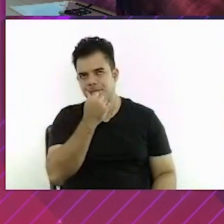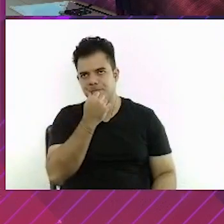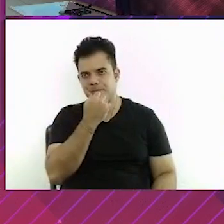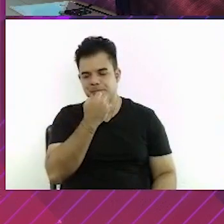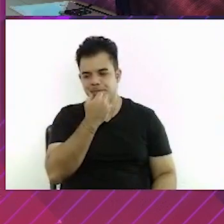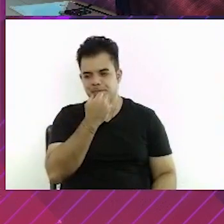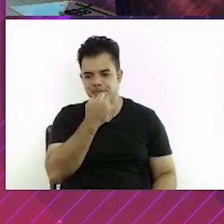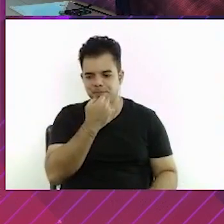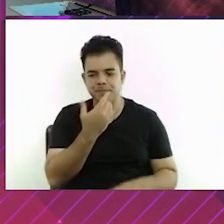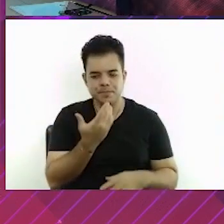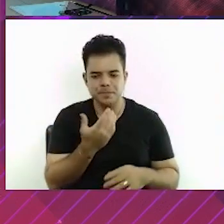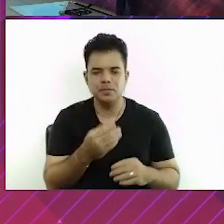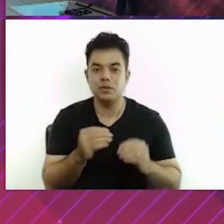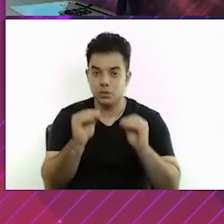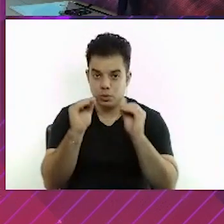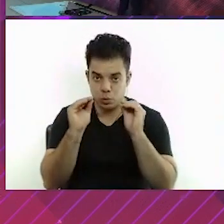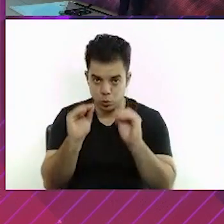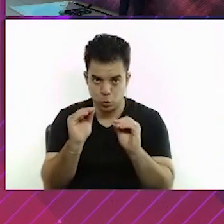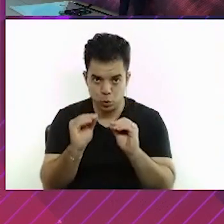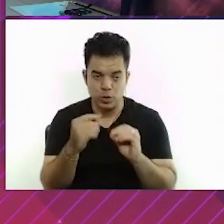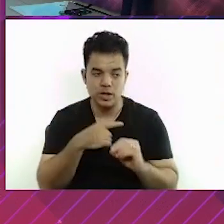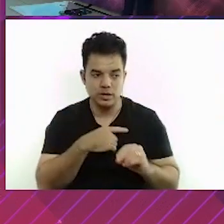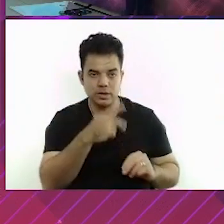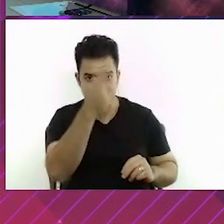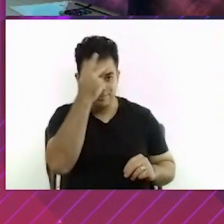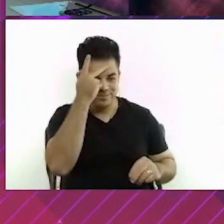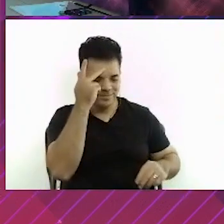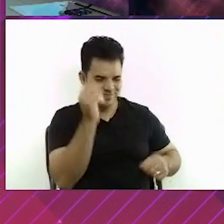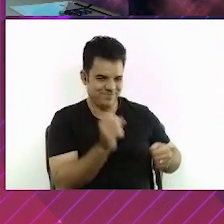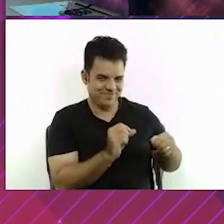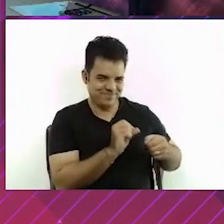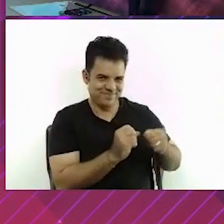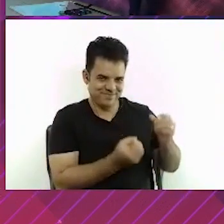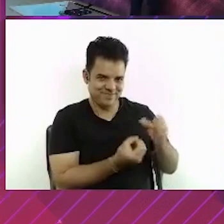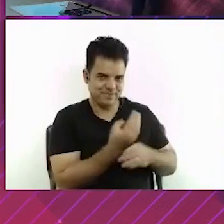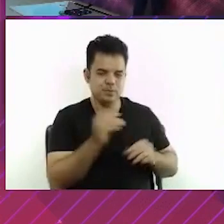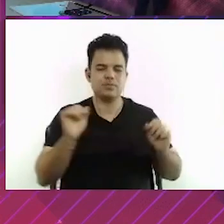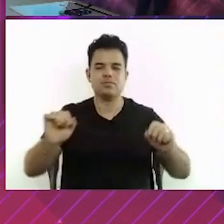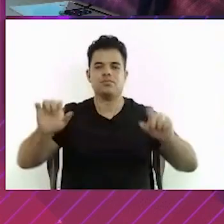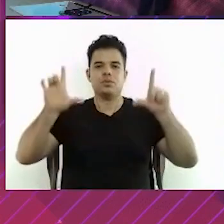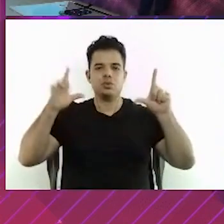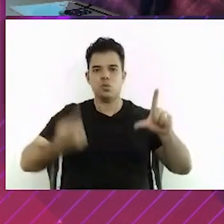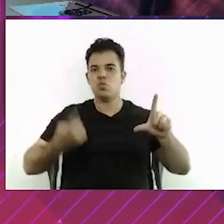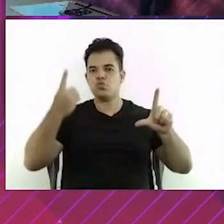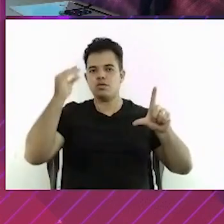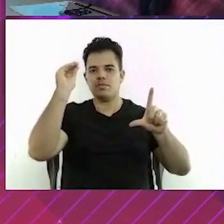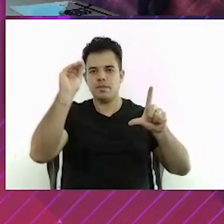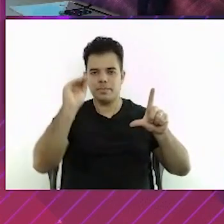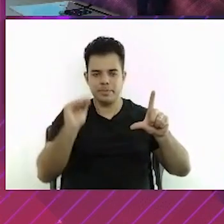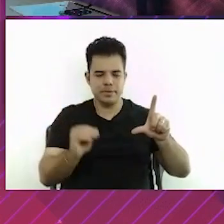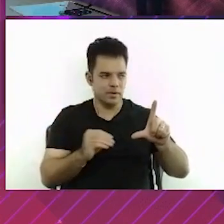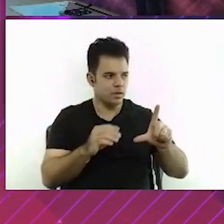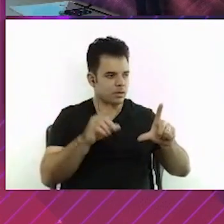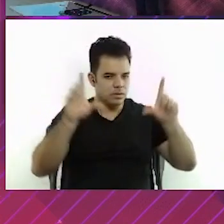vai publicar, você tem um produtor, abra uma conexão e fica só publicando. Não precisa abrir sempre que for